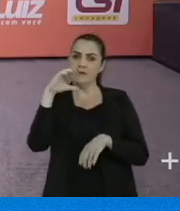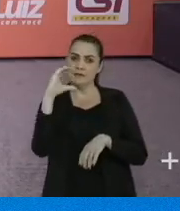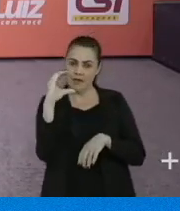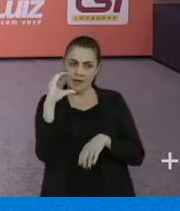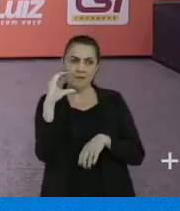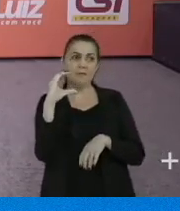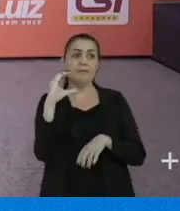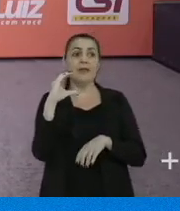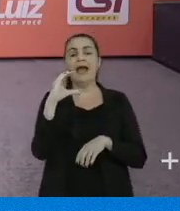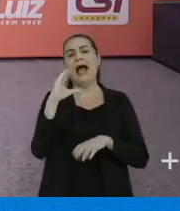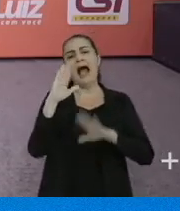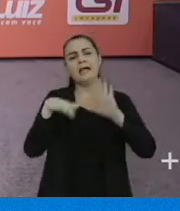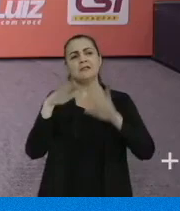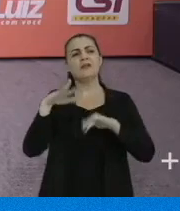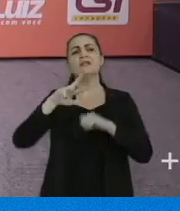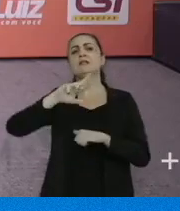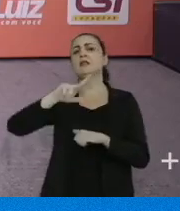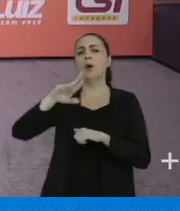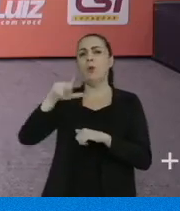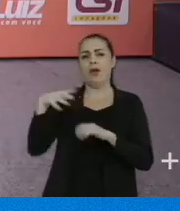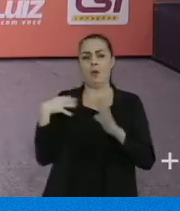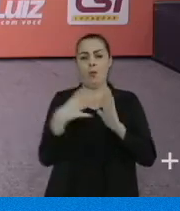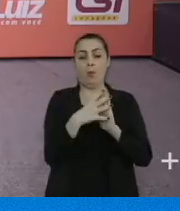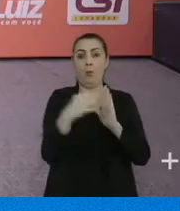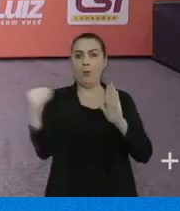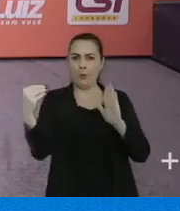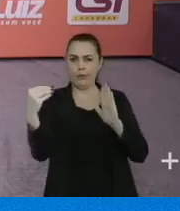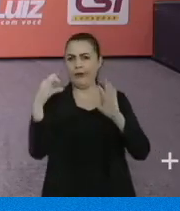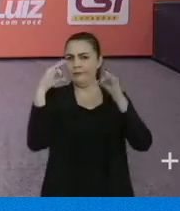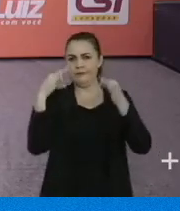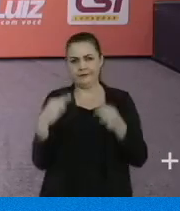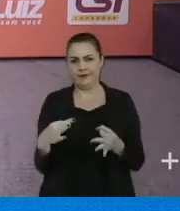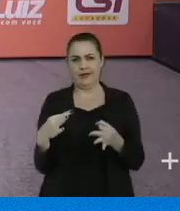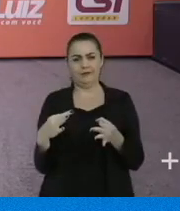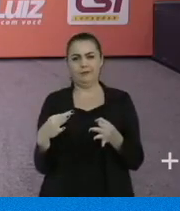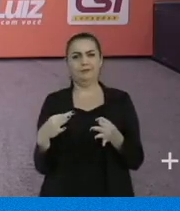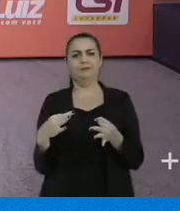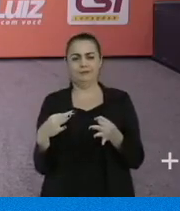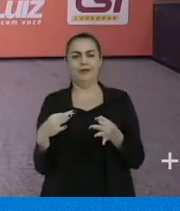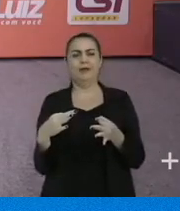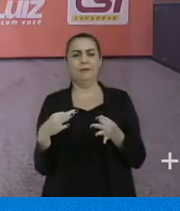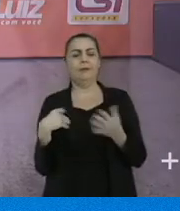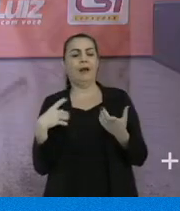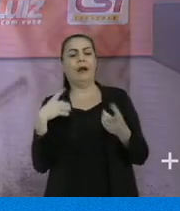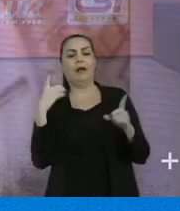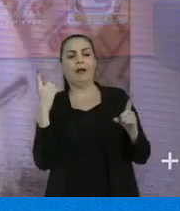para se definir o tratamento. Então, considera-se